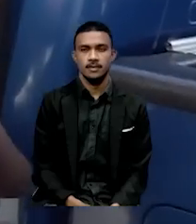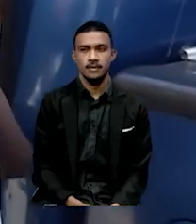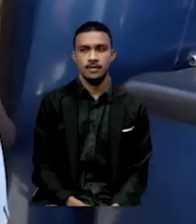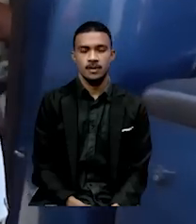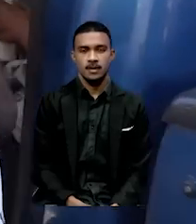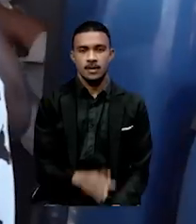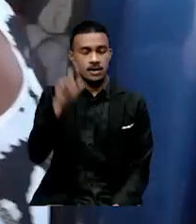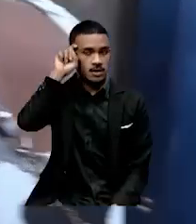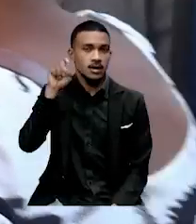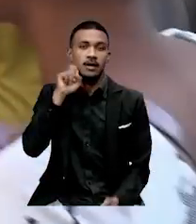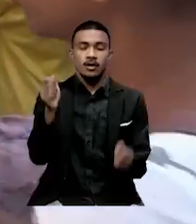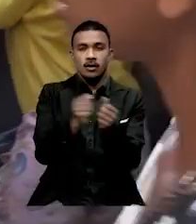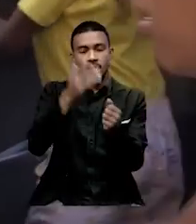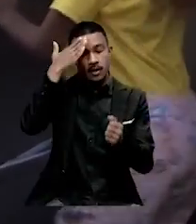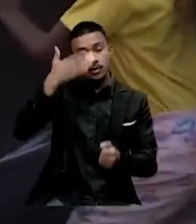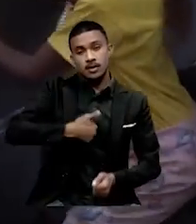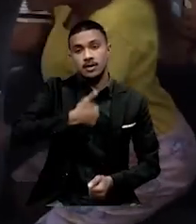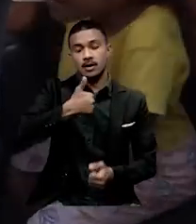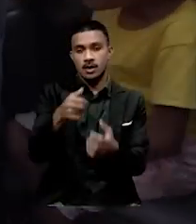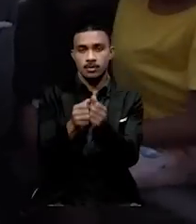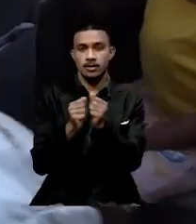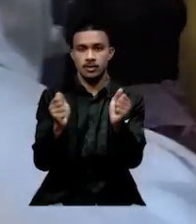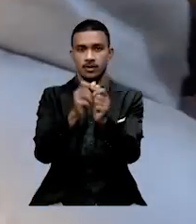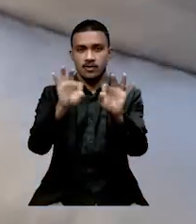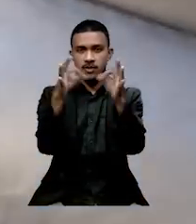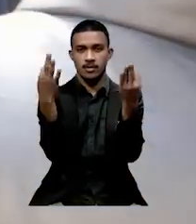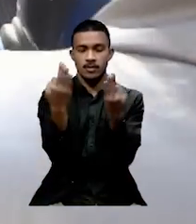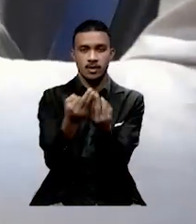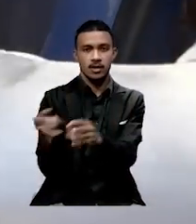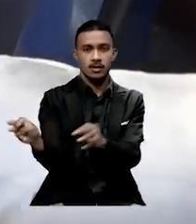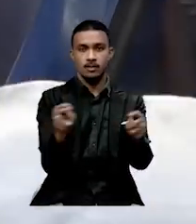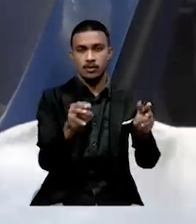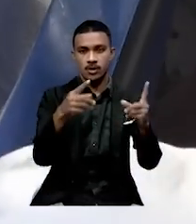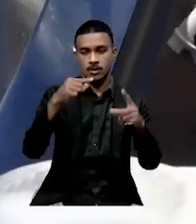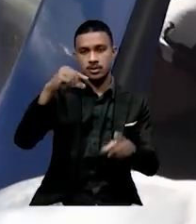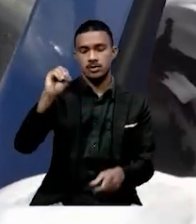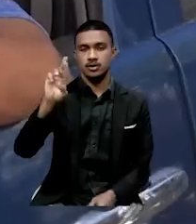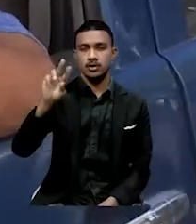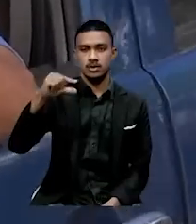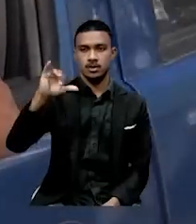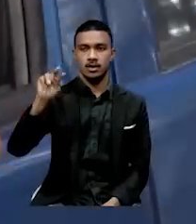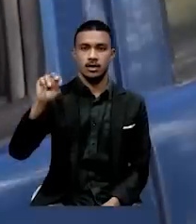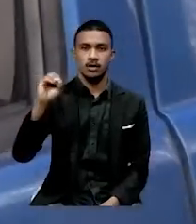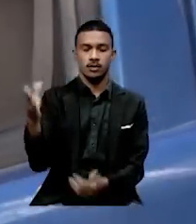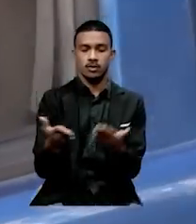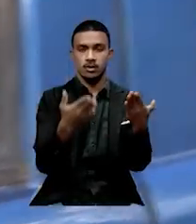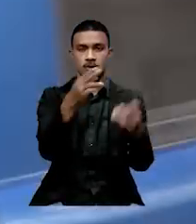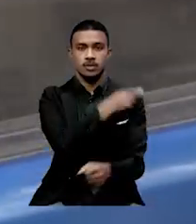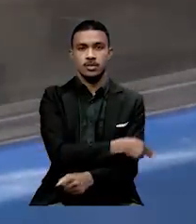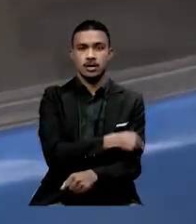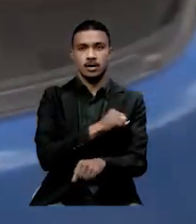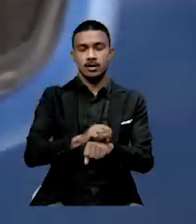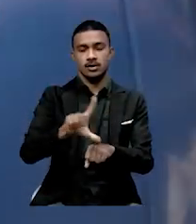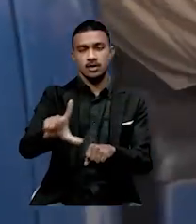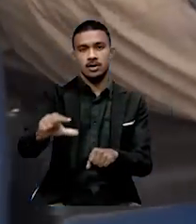Sanana Gusmaung ho inisiativa rasik bahamutu ko familia ho di transporta Jorginho de Jesus ba Hospital Nasional. Jorginho de